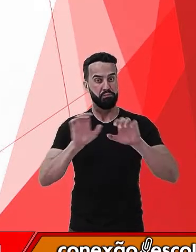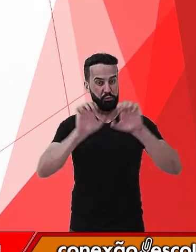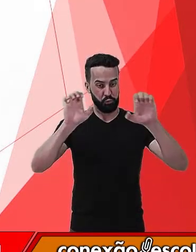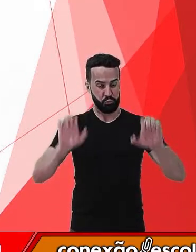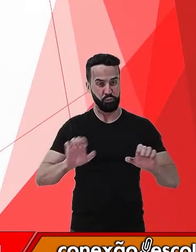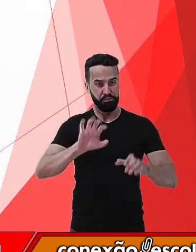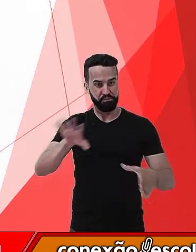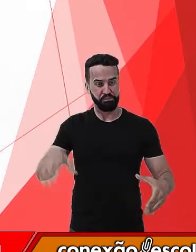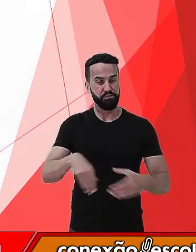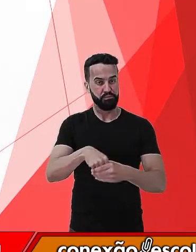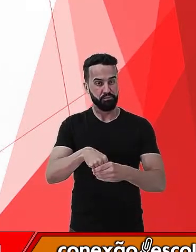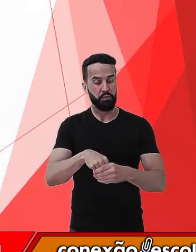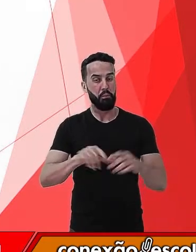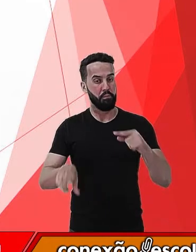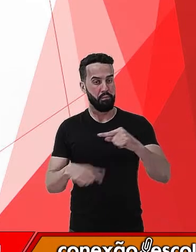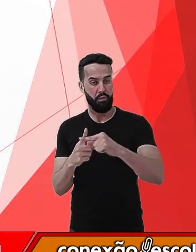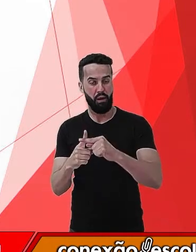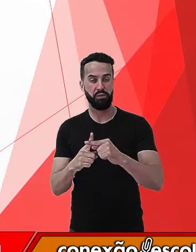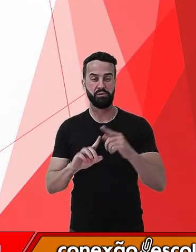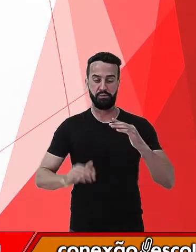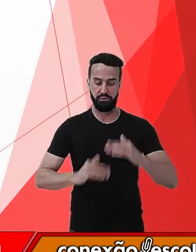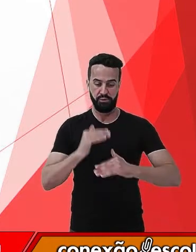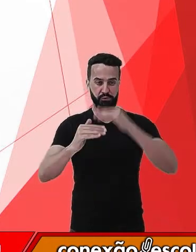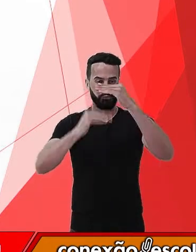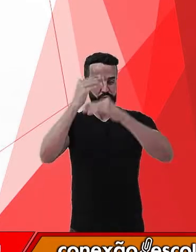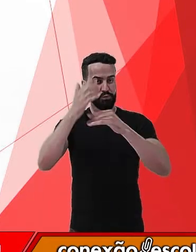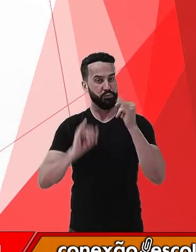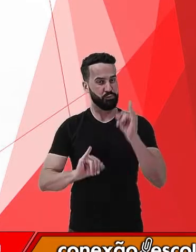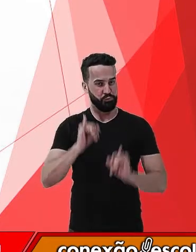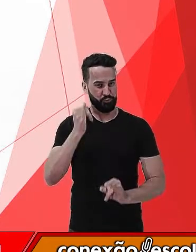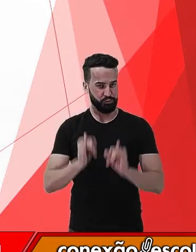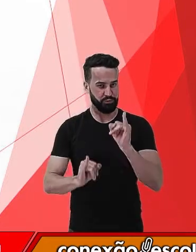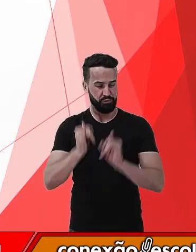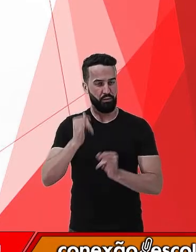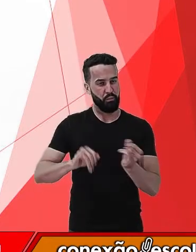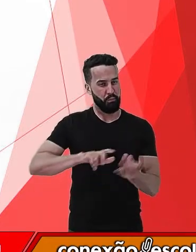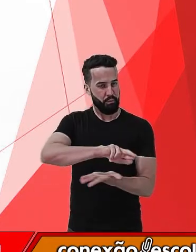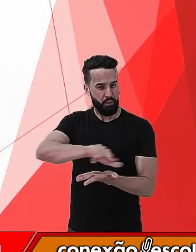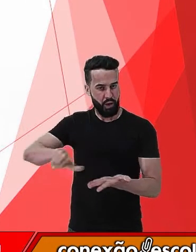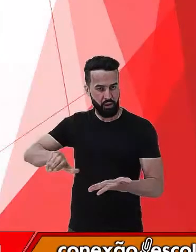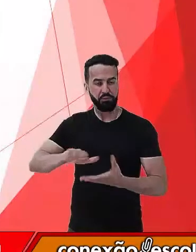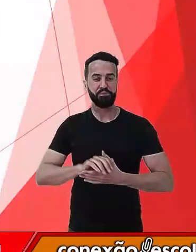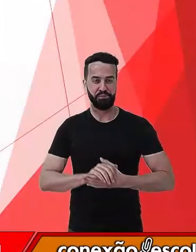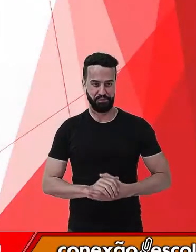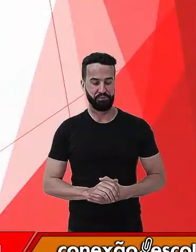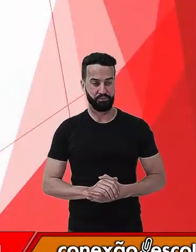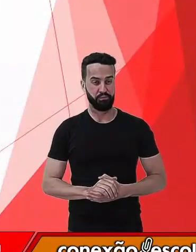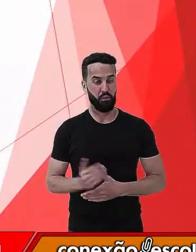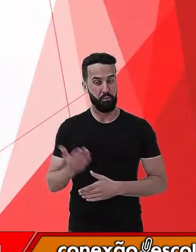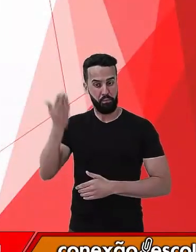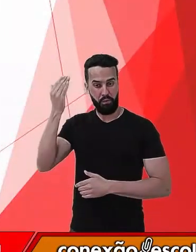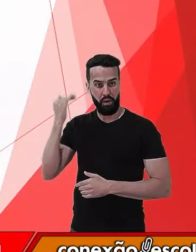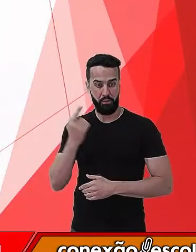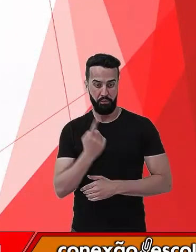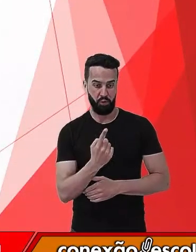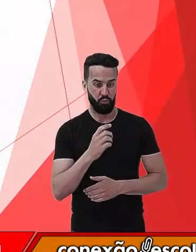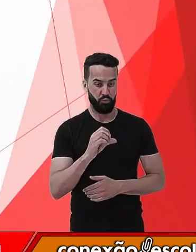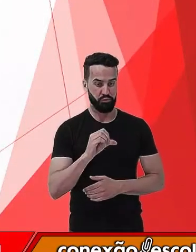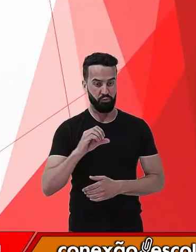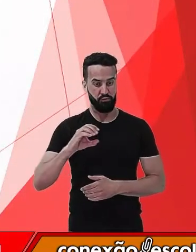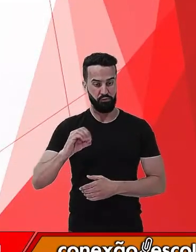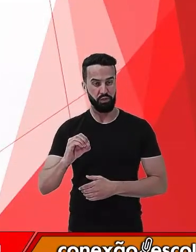os chineses. Até 1949, a China estava submetida aos interesses do